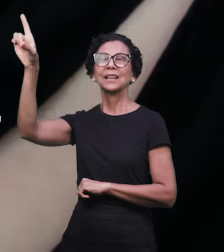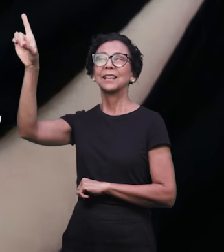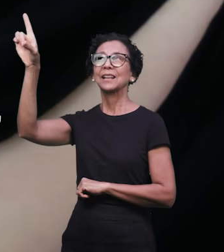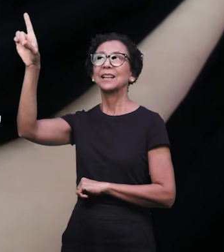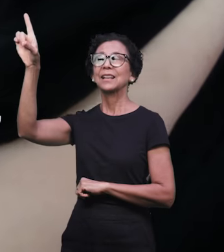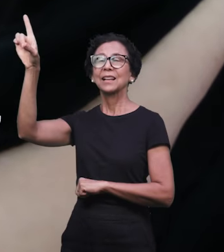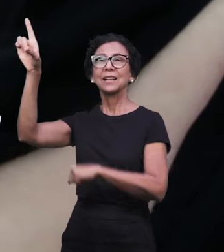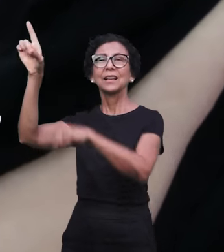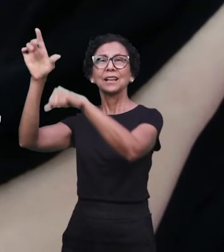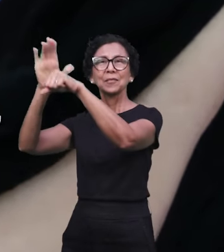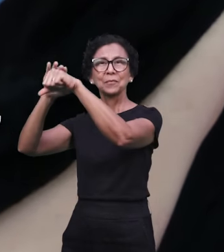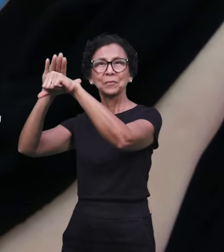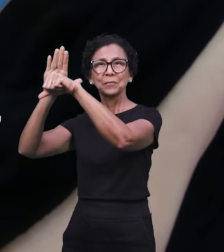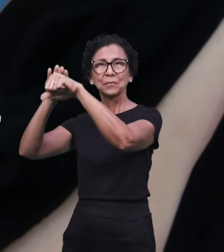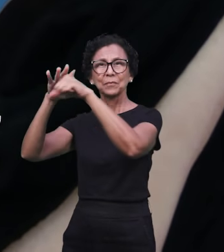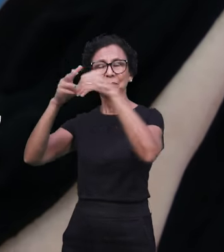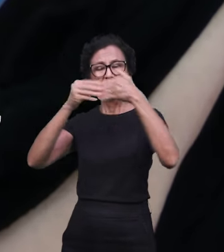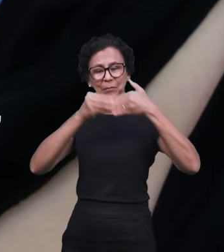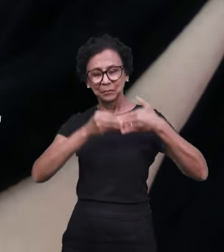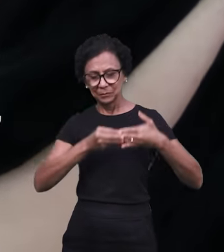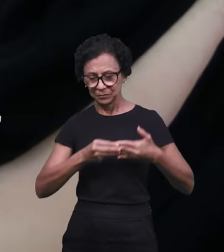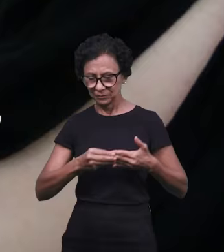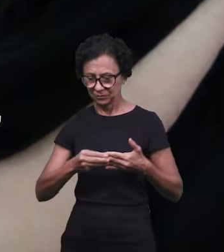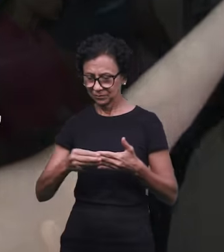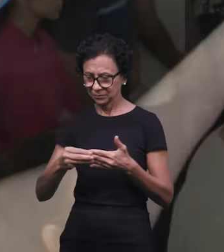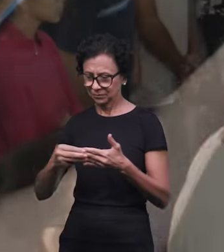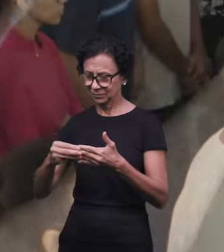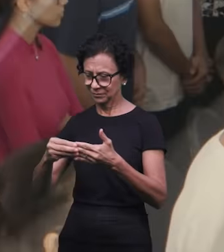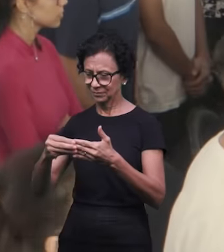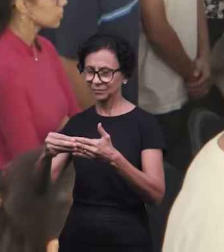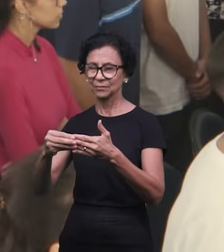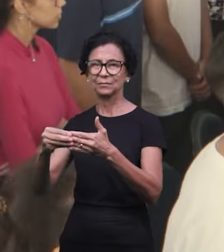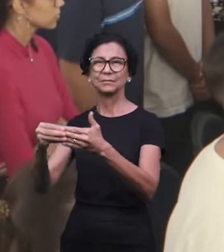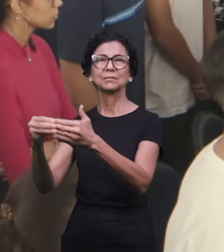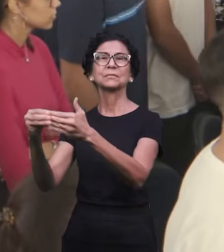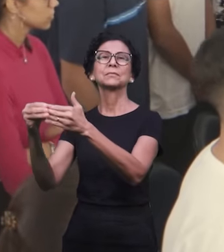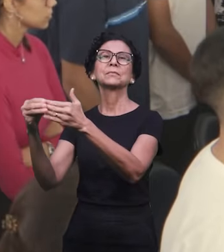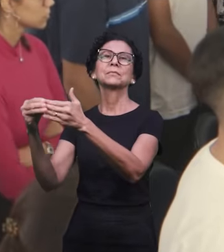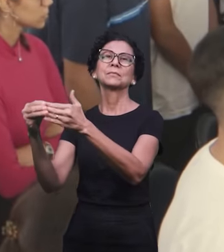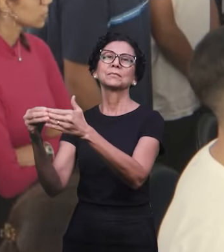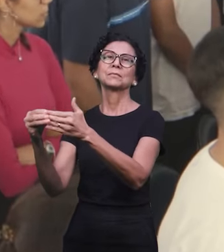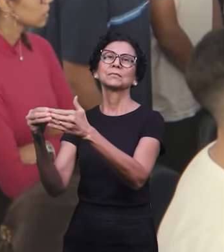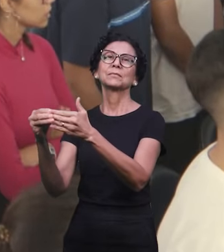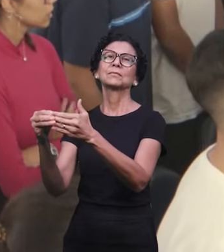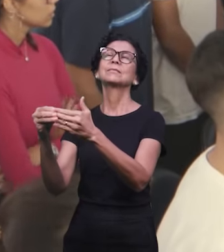pois Ele me conduz.